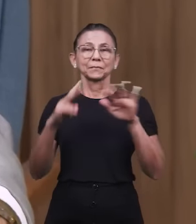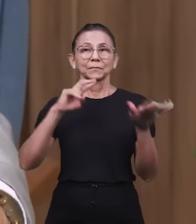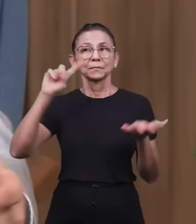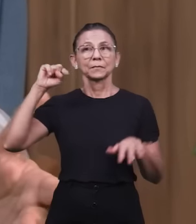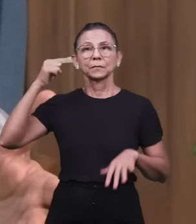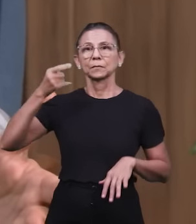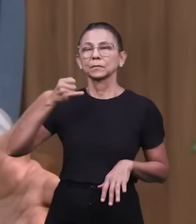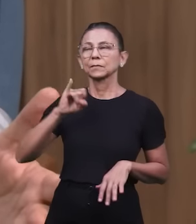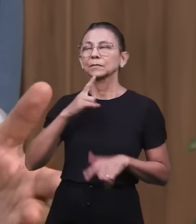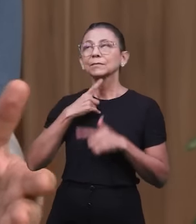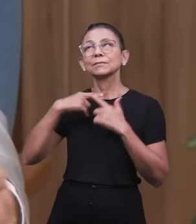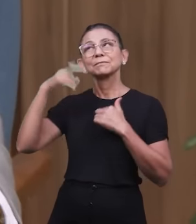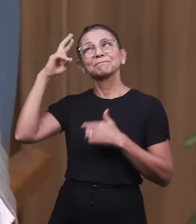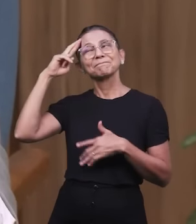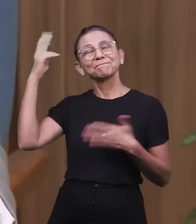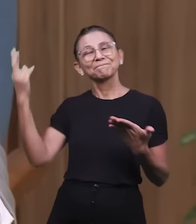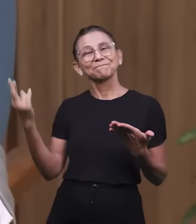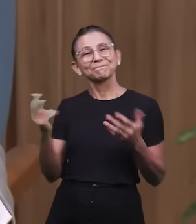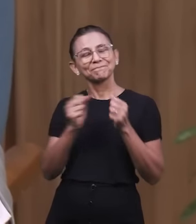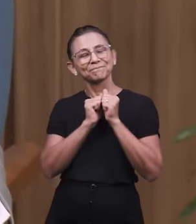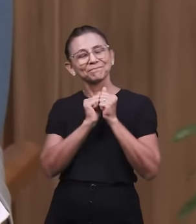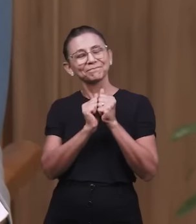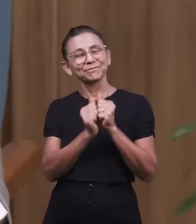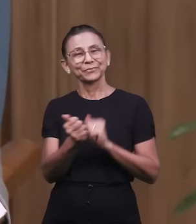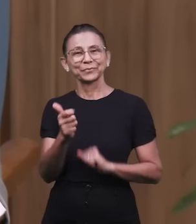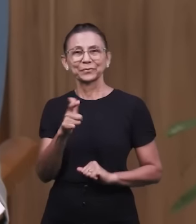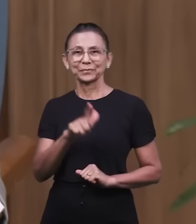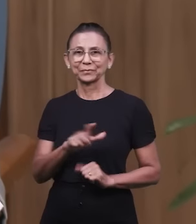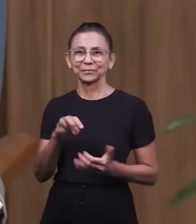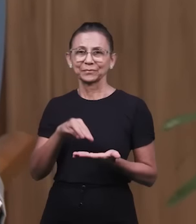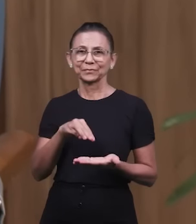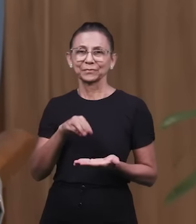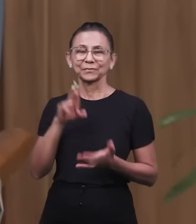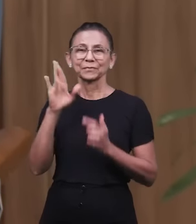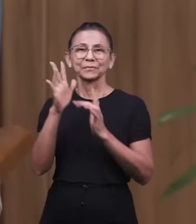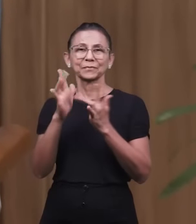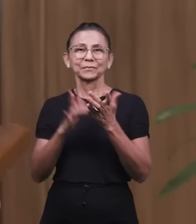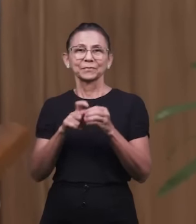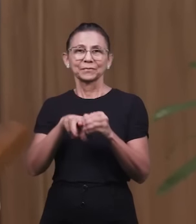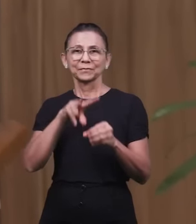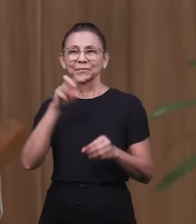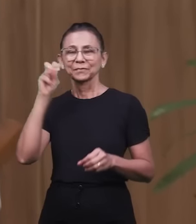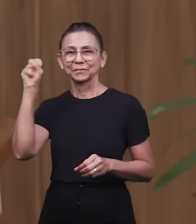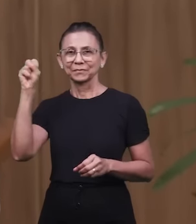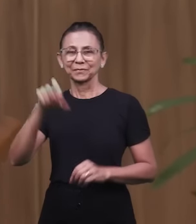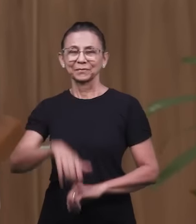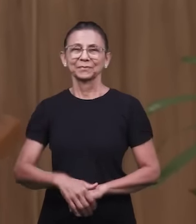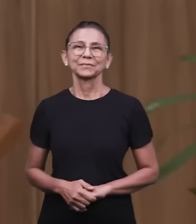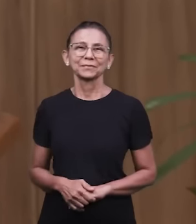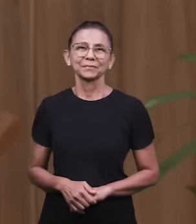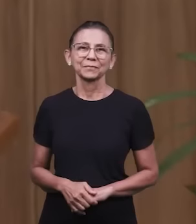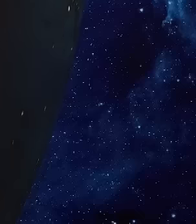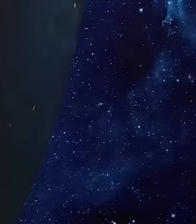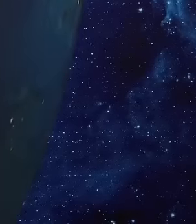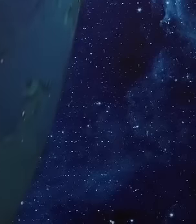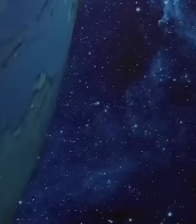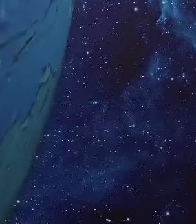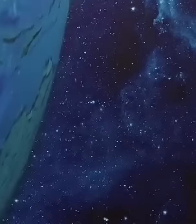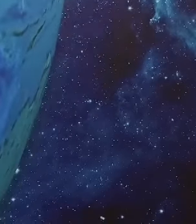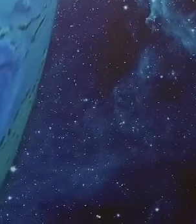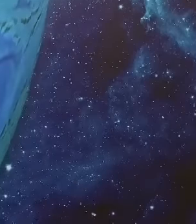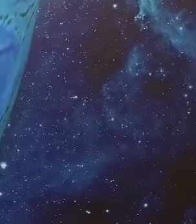Eterno na semana que vem se o senhor permitir estaremos juntos mais uma vez Maranata o Senhor Jesus vem